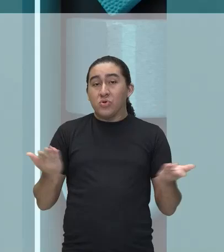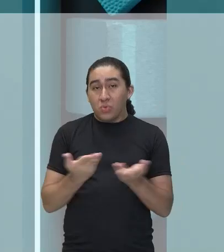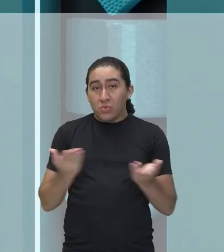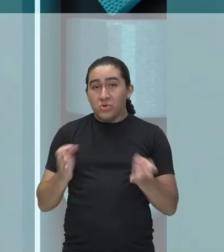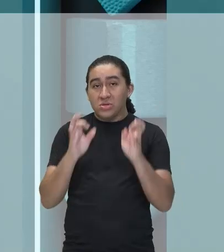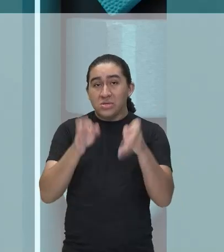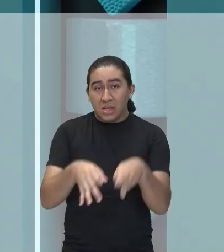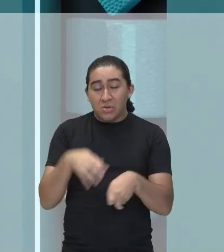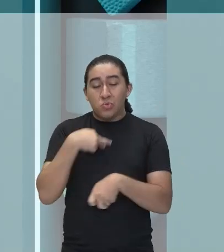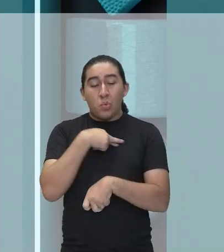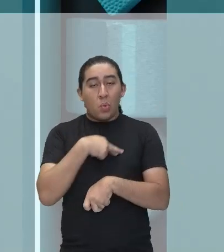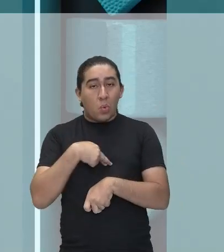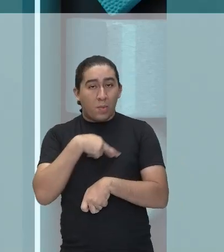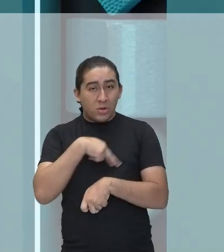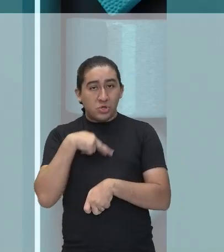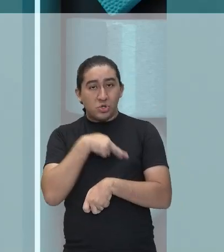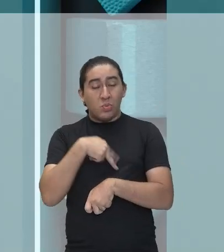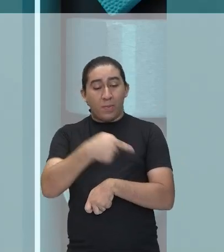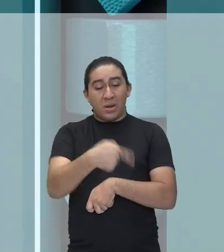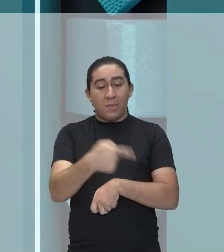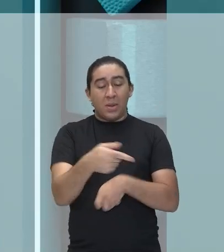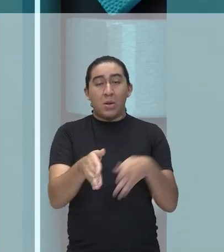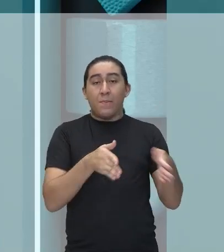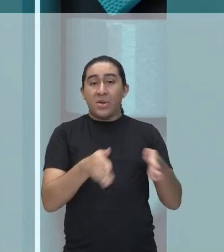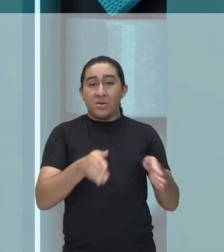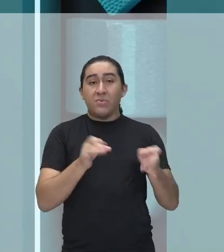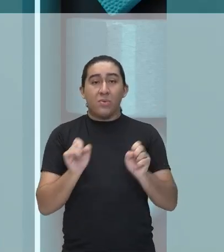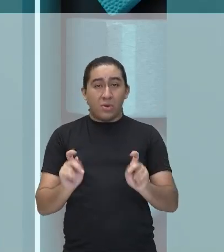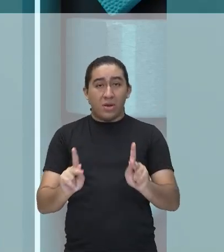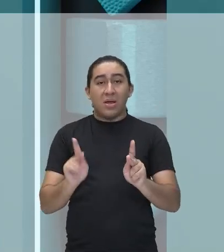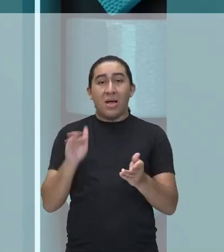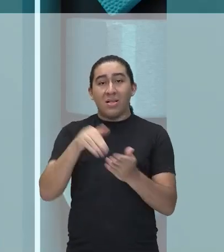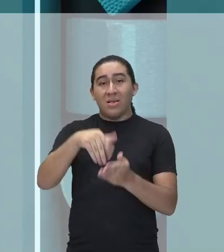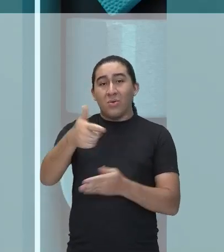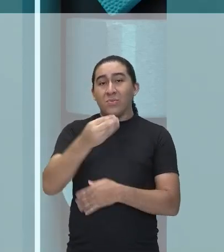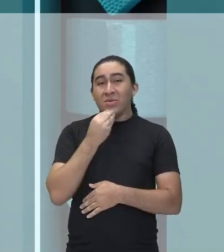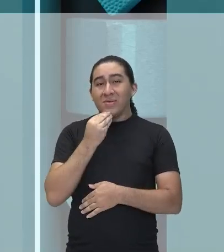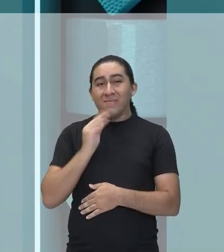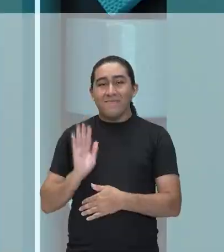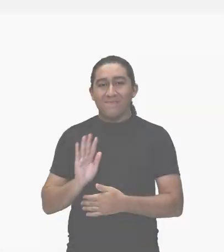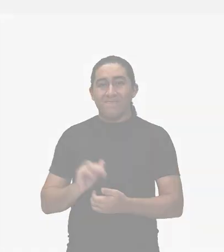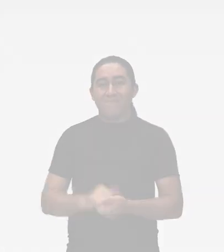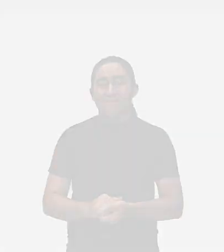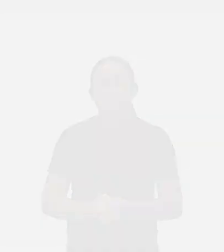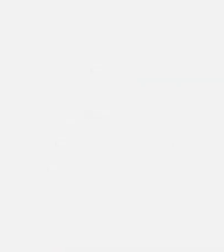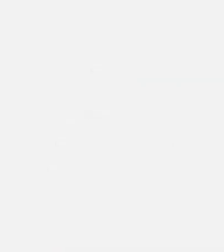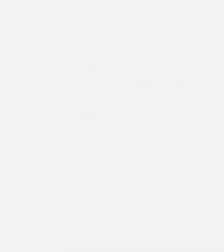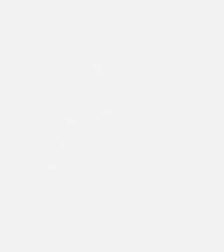romantismo, primeira geração, e até a próxima aula.